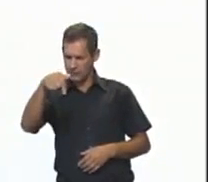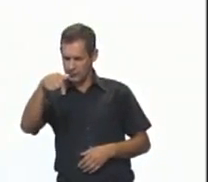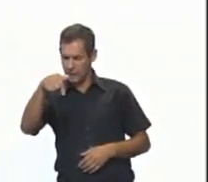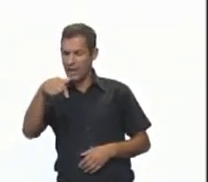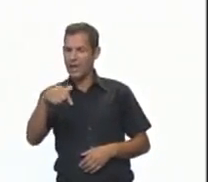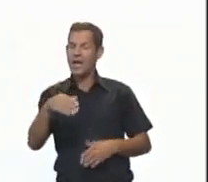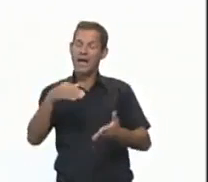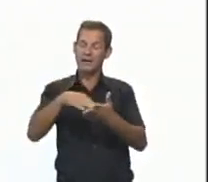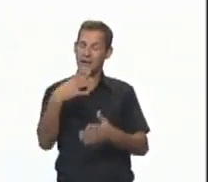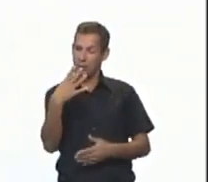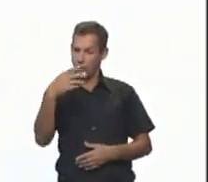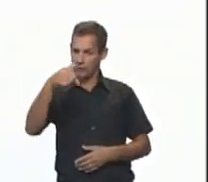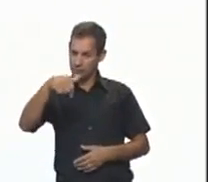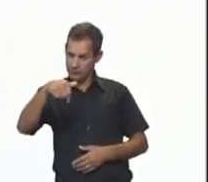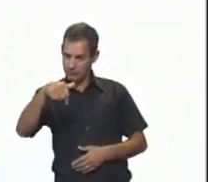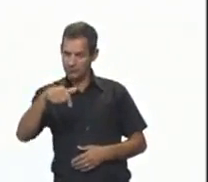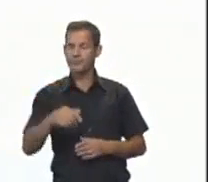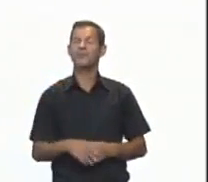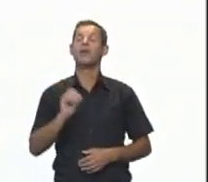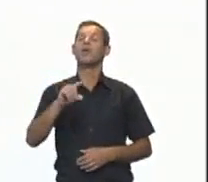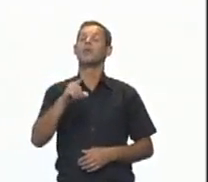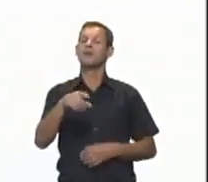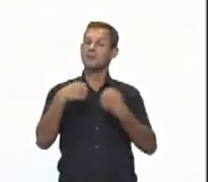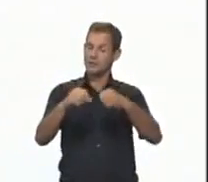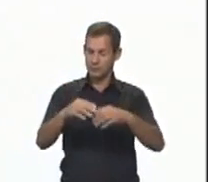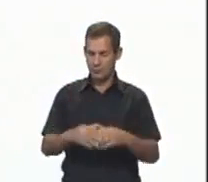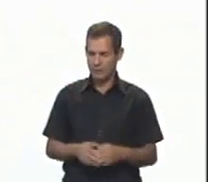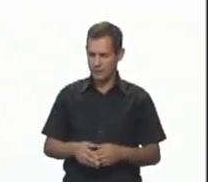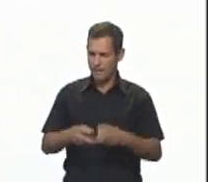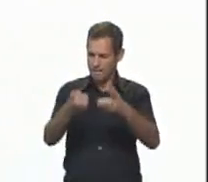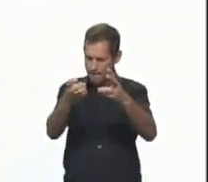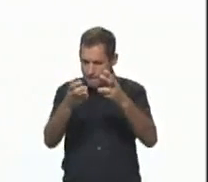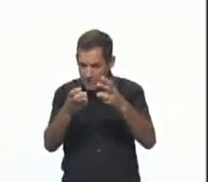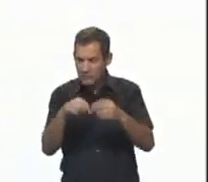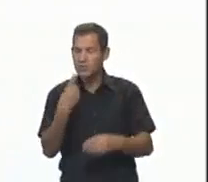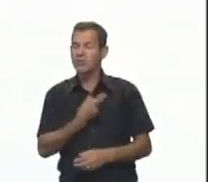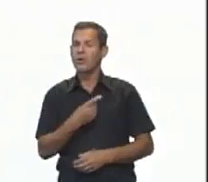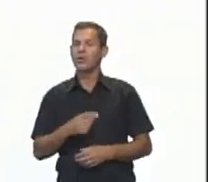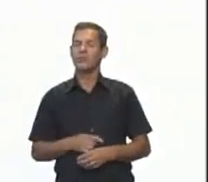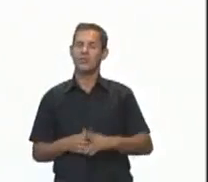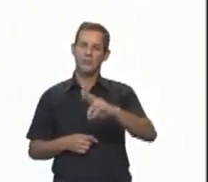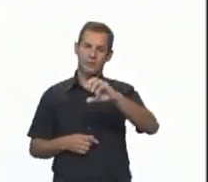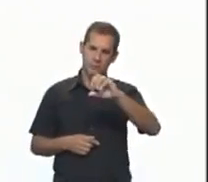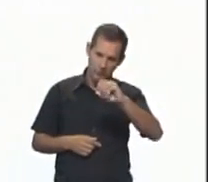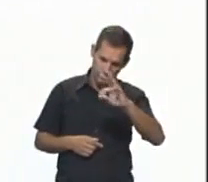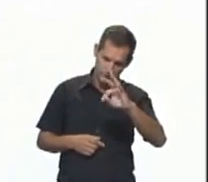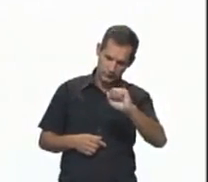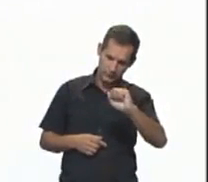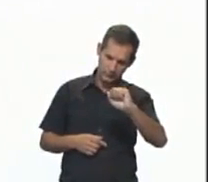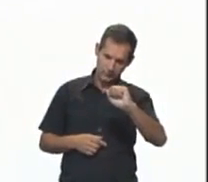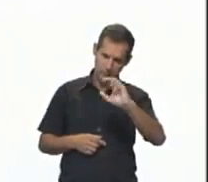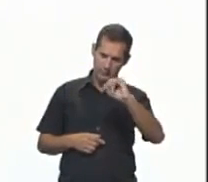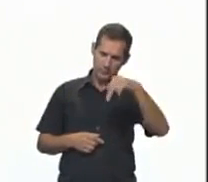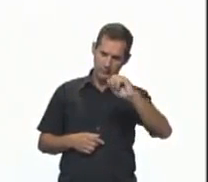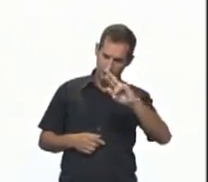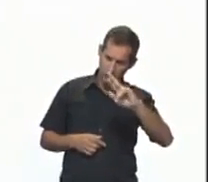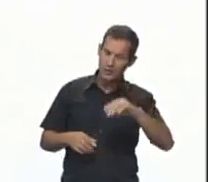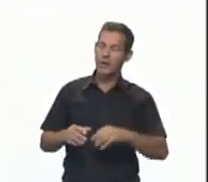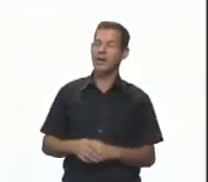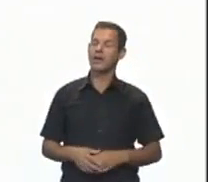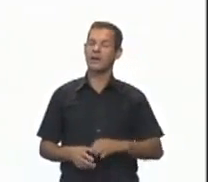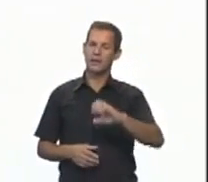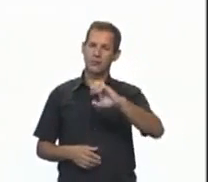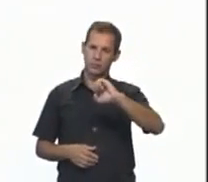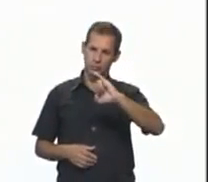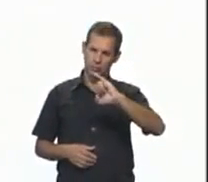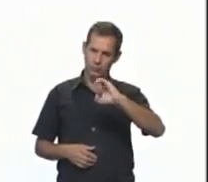a 4,7. O que você precisa se atentar? Aqui nós vamos rotacionar essa região em torno do eixo